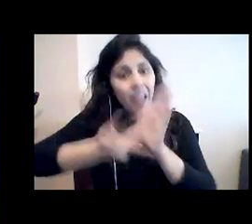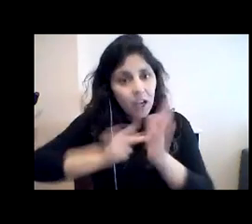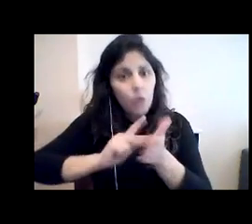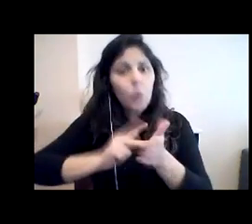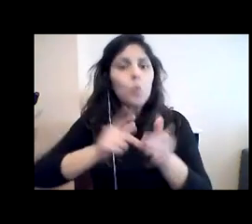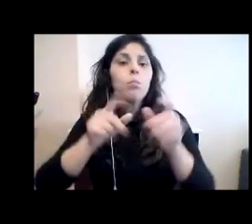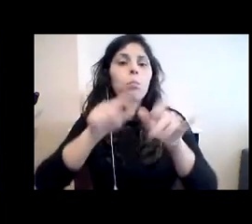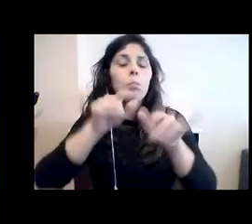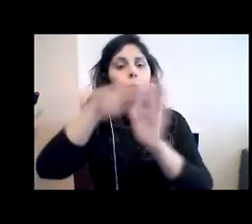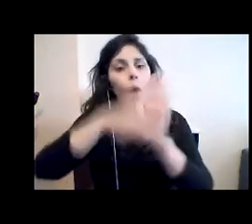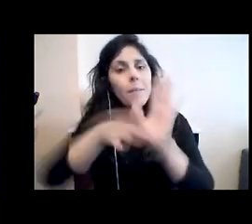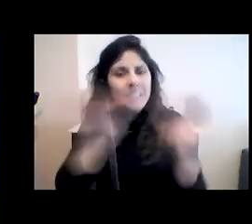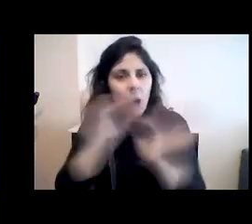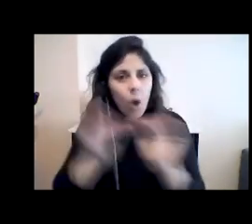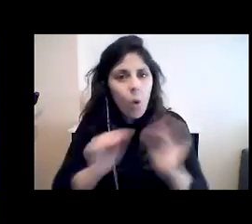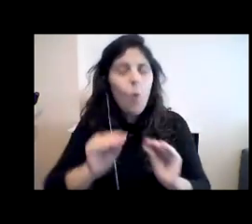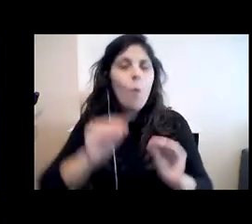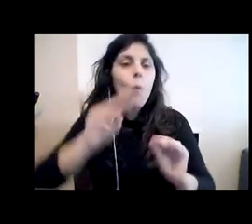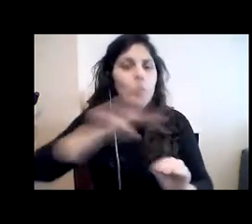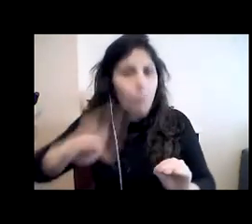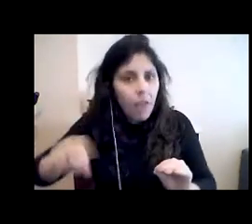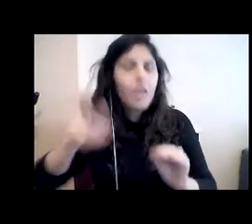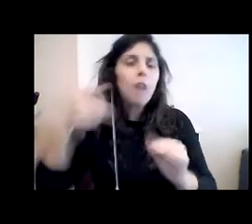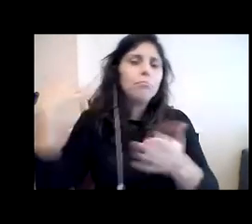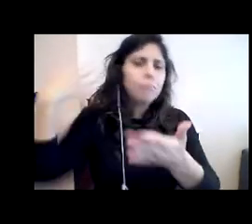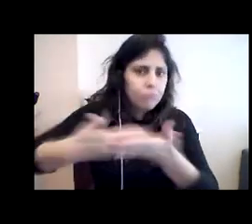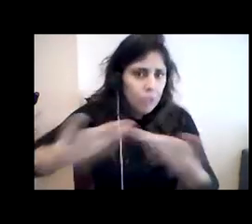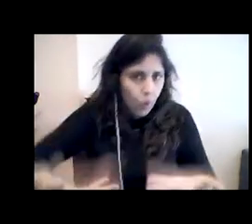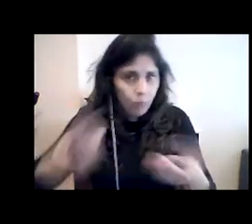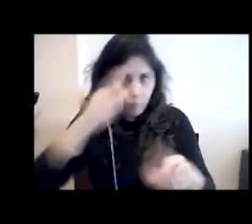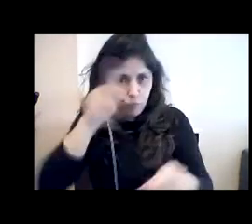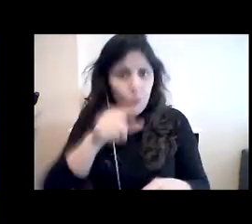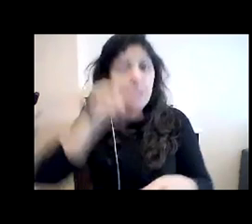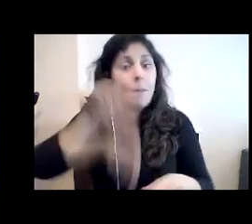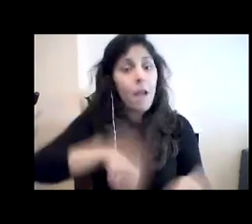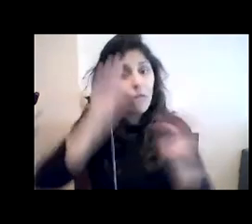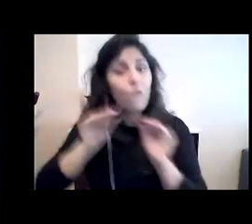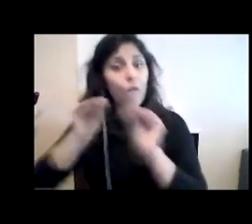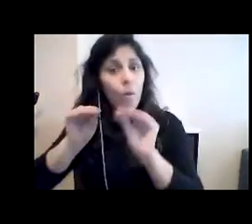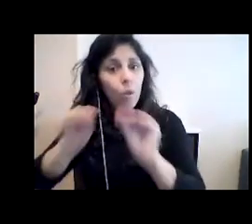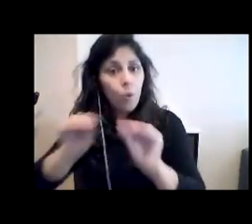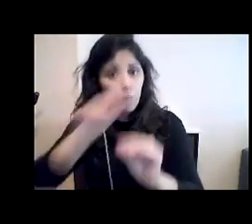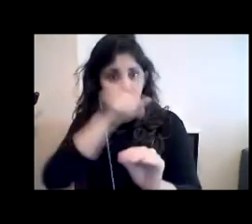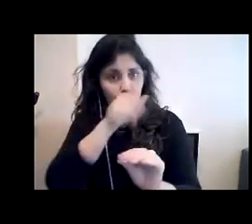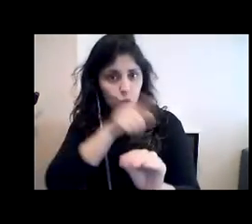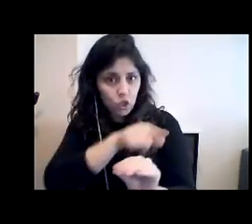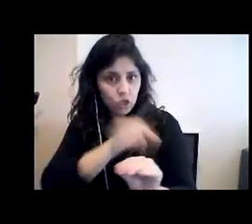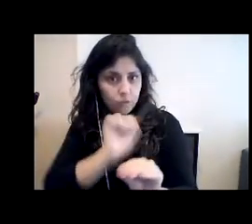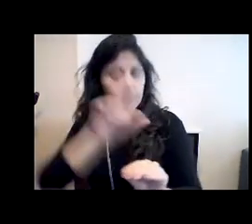e técnico de multimédia desde então. É igualmente formador de professores. Também desempenha